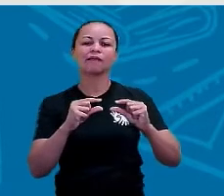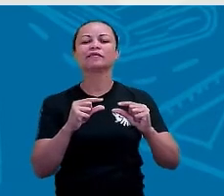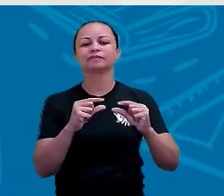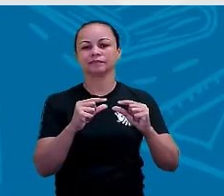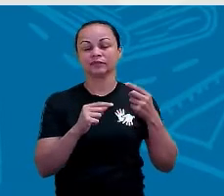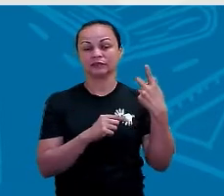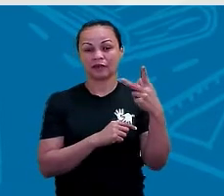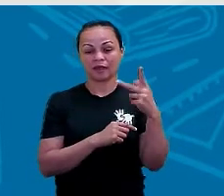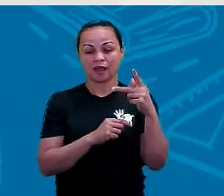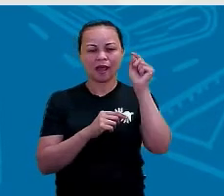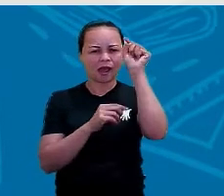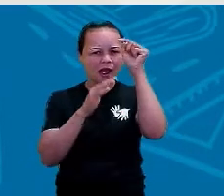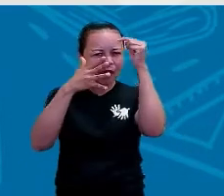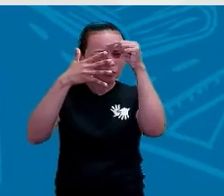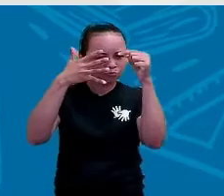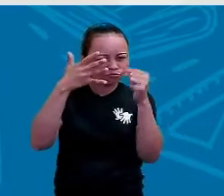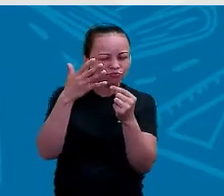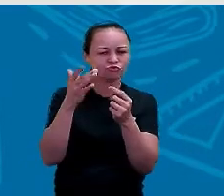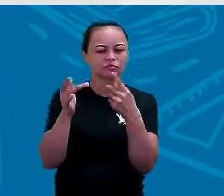é chamado de